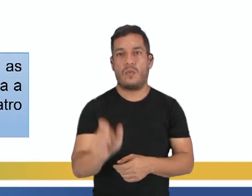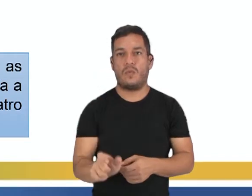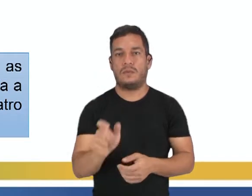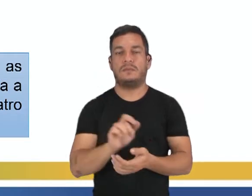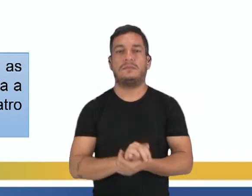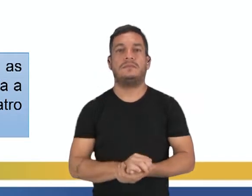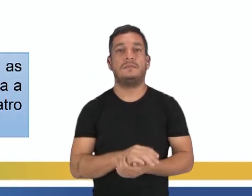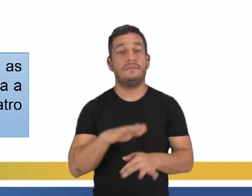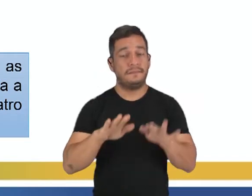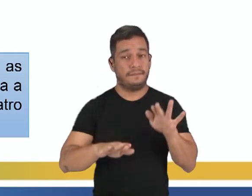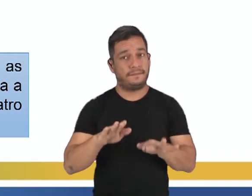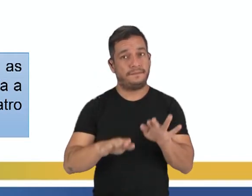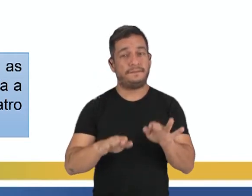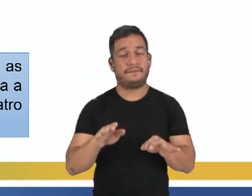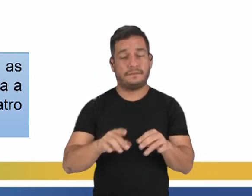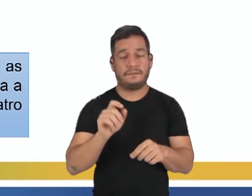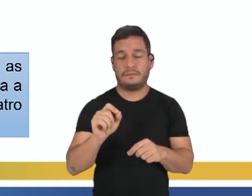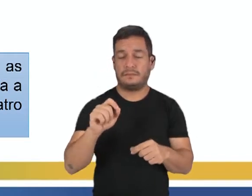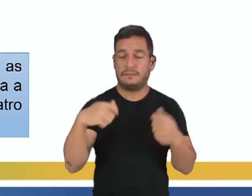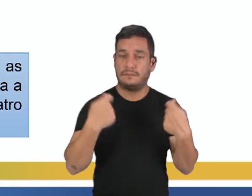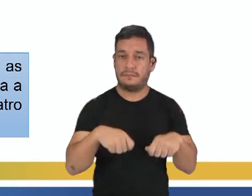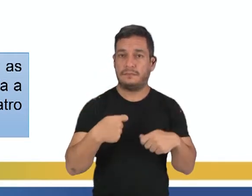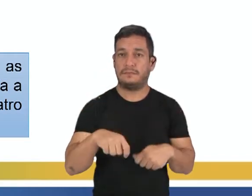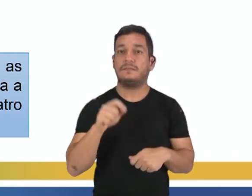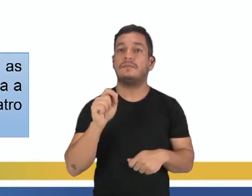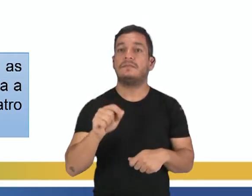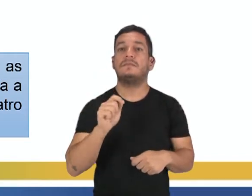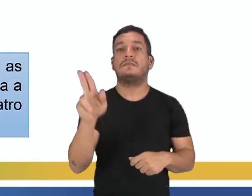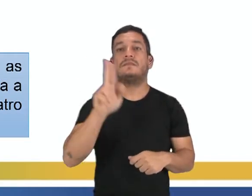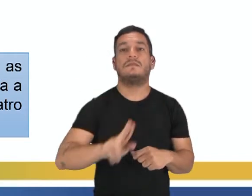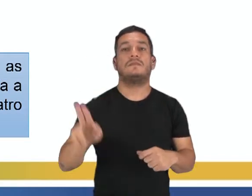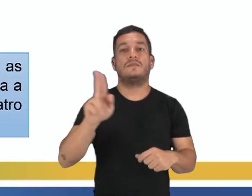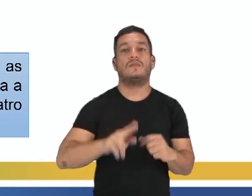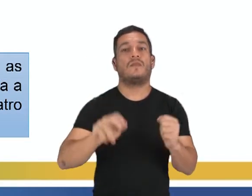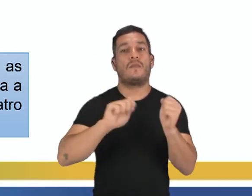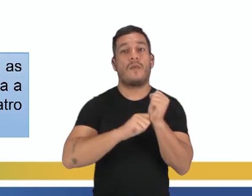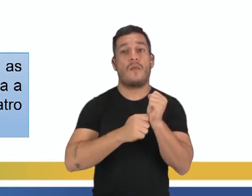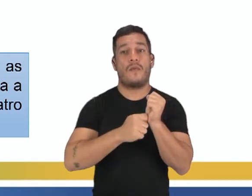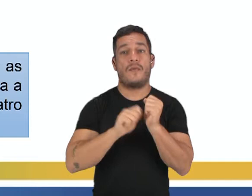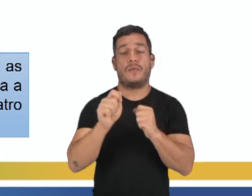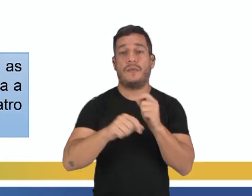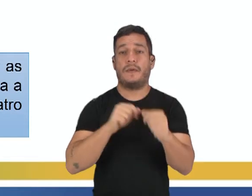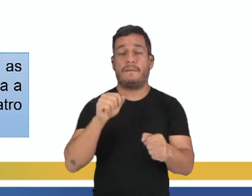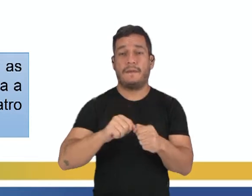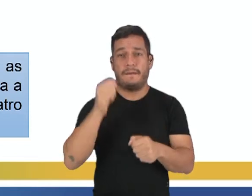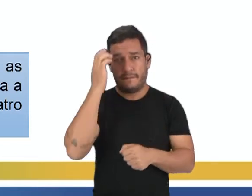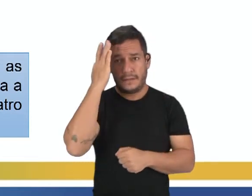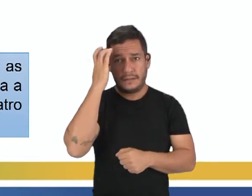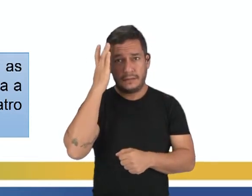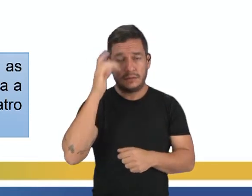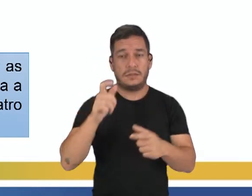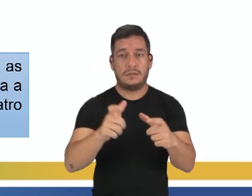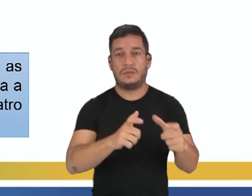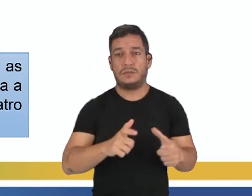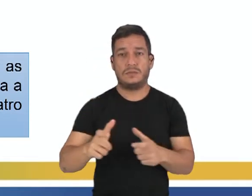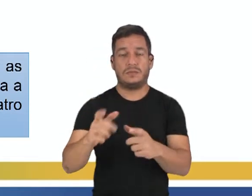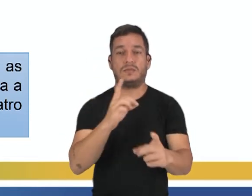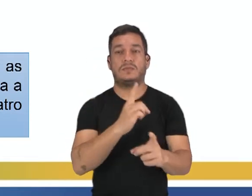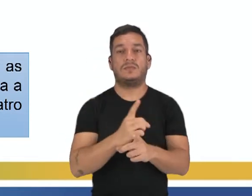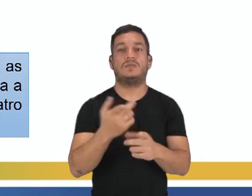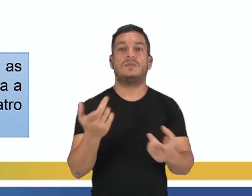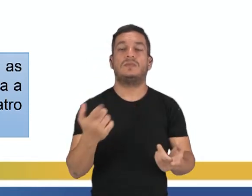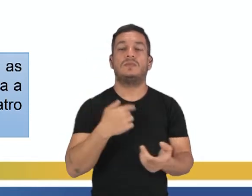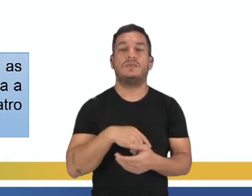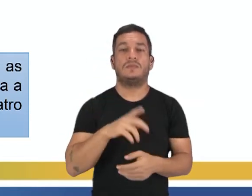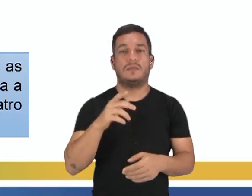Em muitas situações, é necessária a utilização de códigos para facilitar as localizações. No